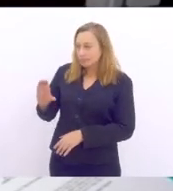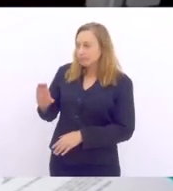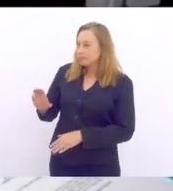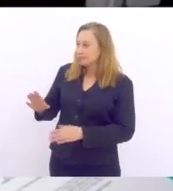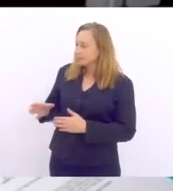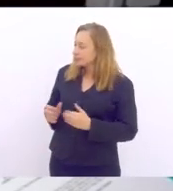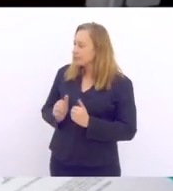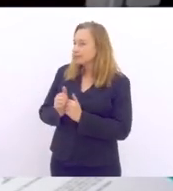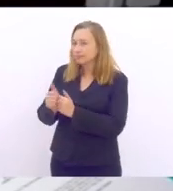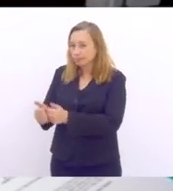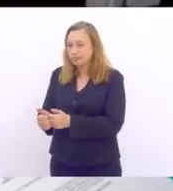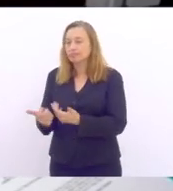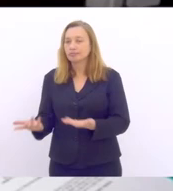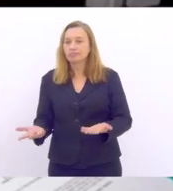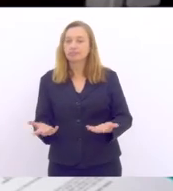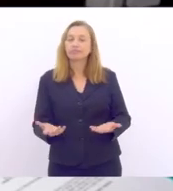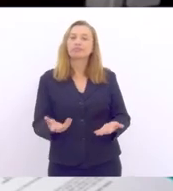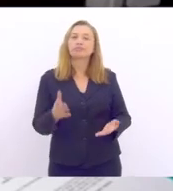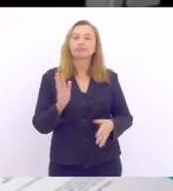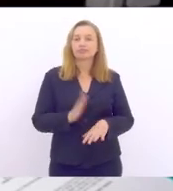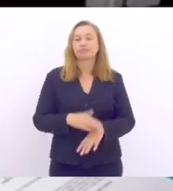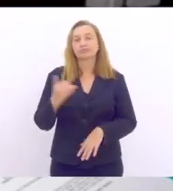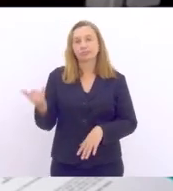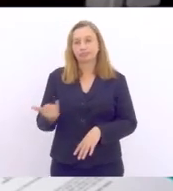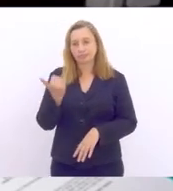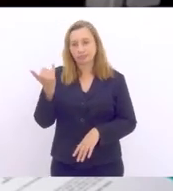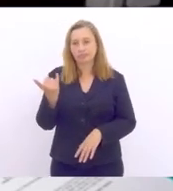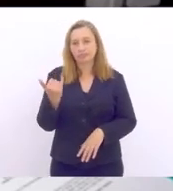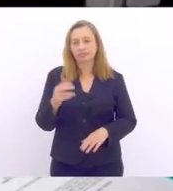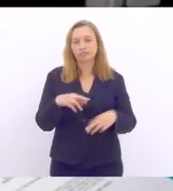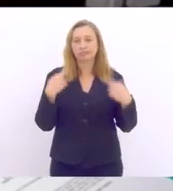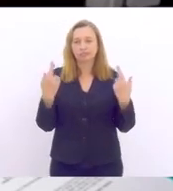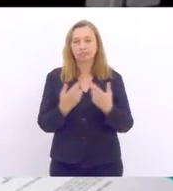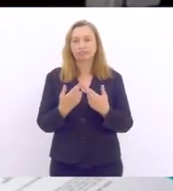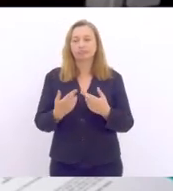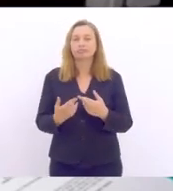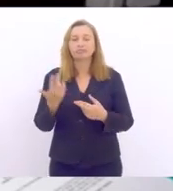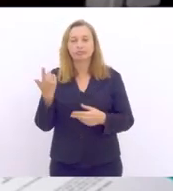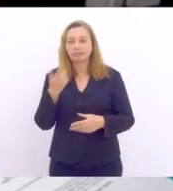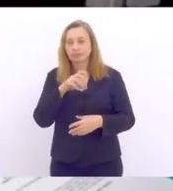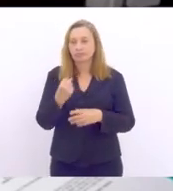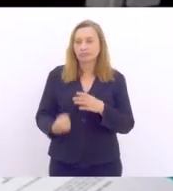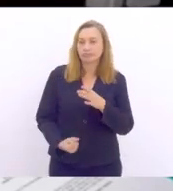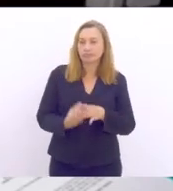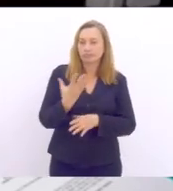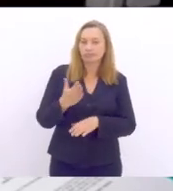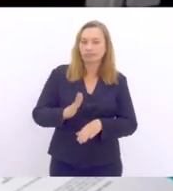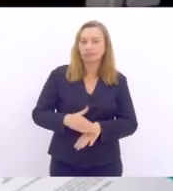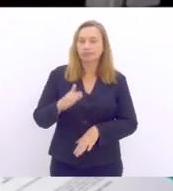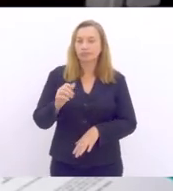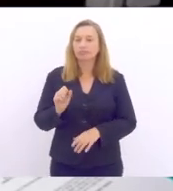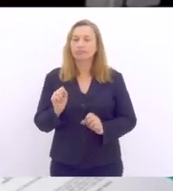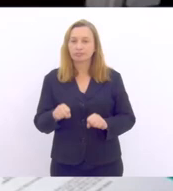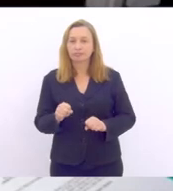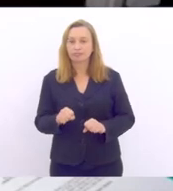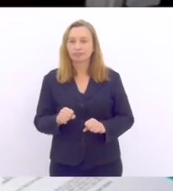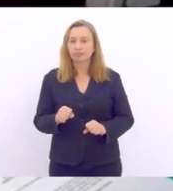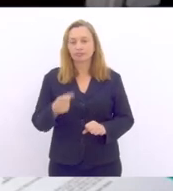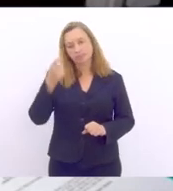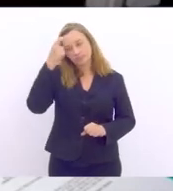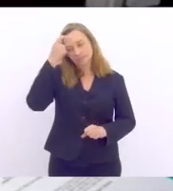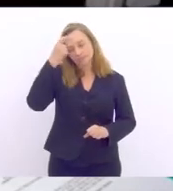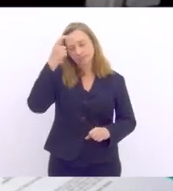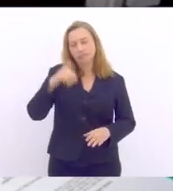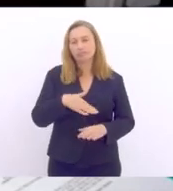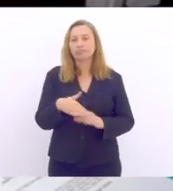direção, mas insisto aqui que o mais importante é que a audiência consiga produzir o máximo possível de sínteses em torno das